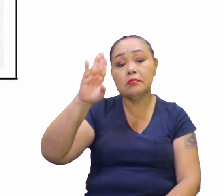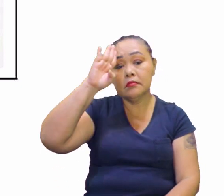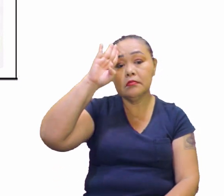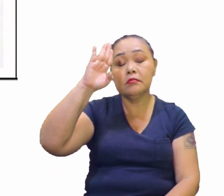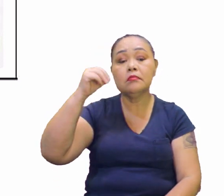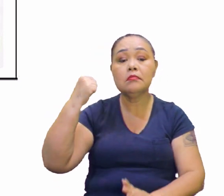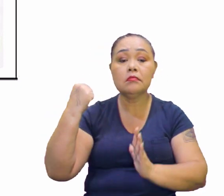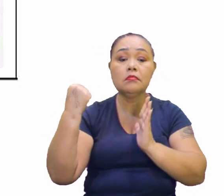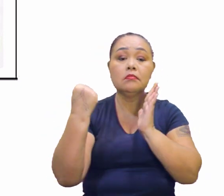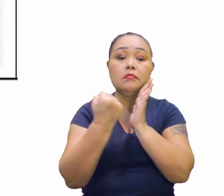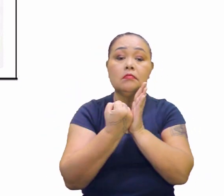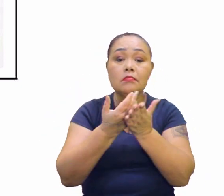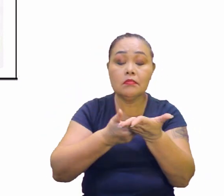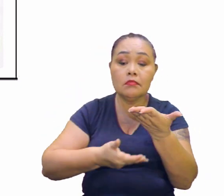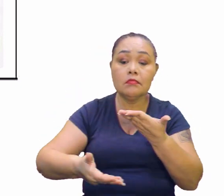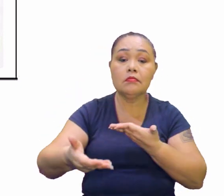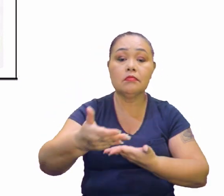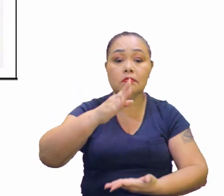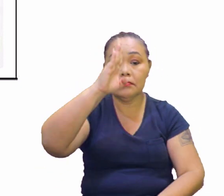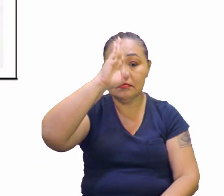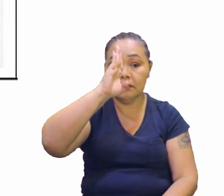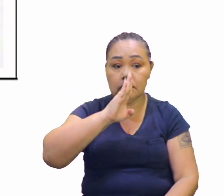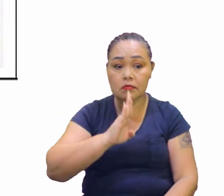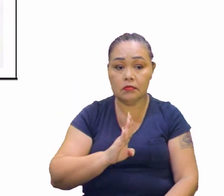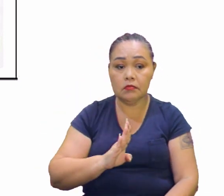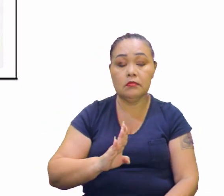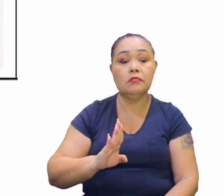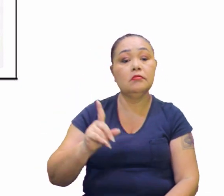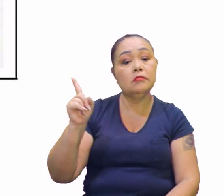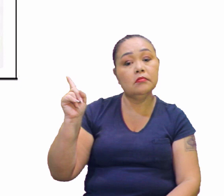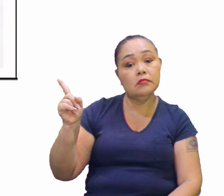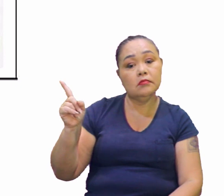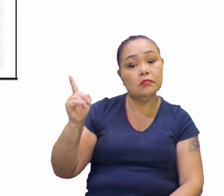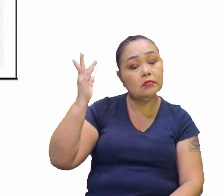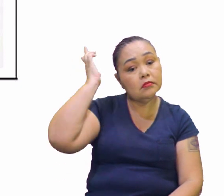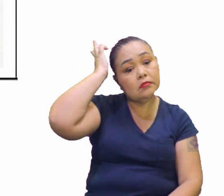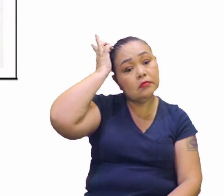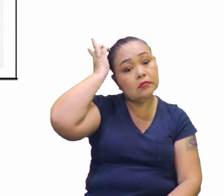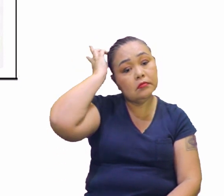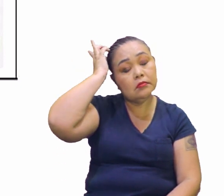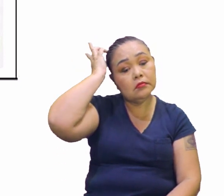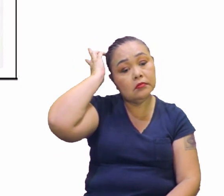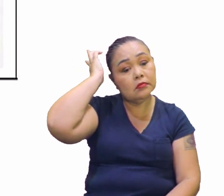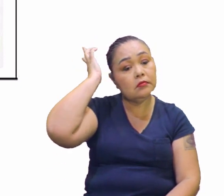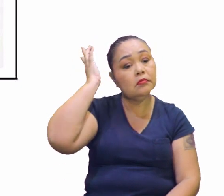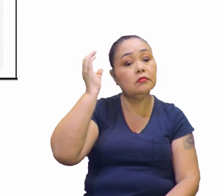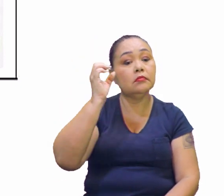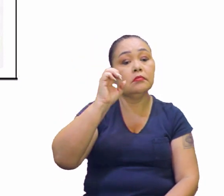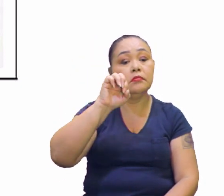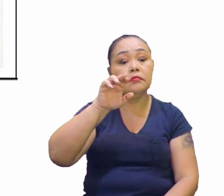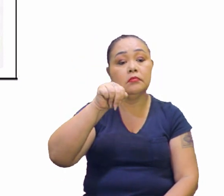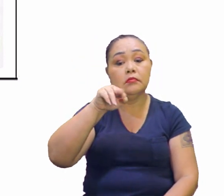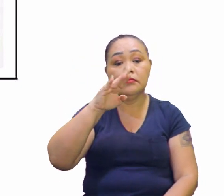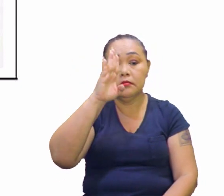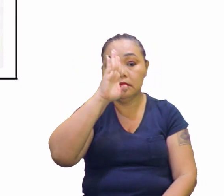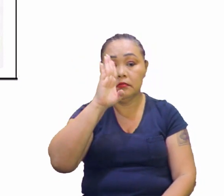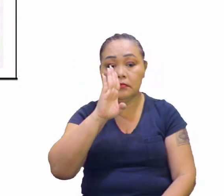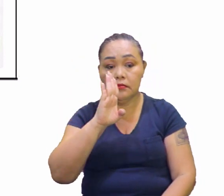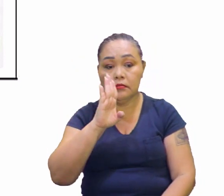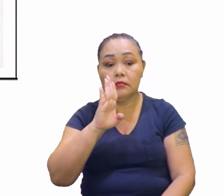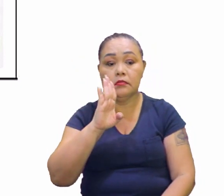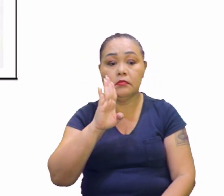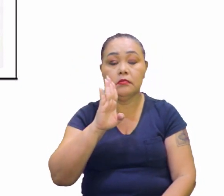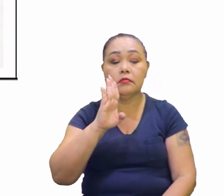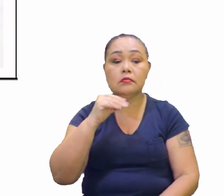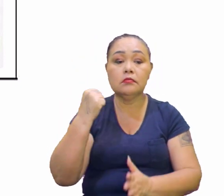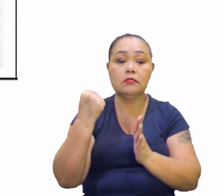Principais certificados do mercado brasileiro, olha só, o Orgânico Brasil, a